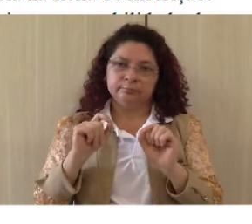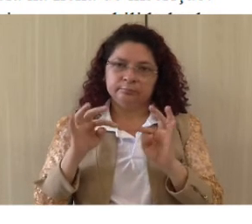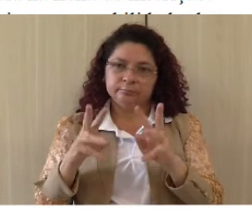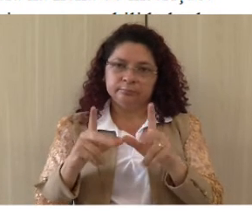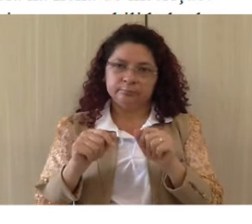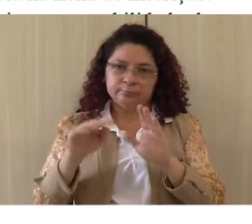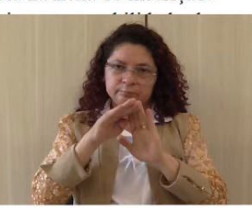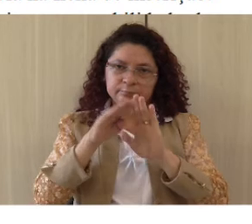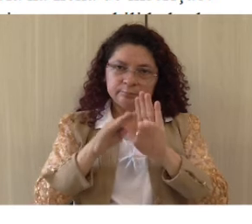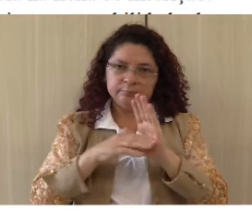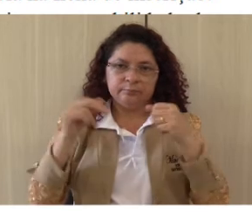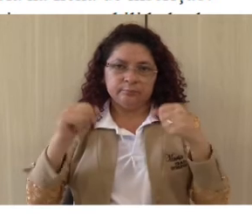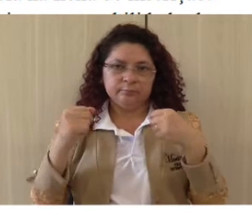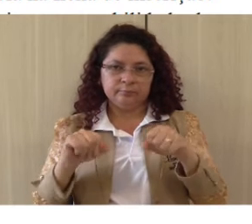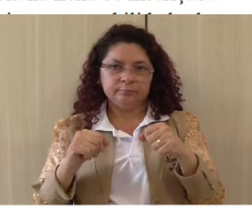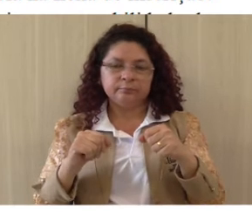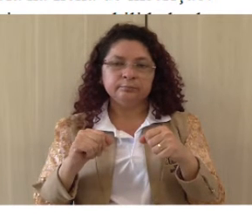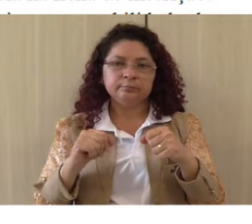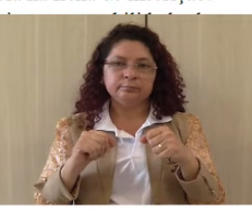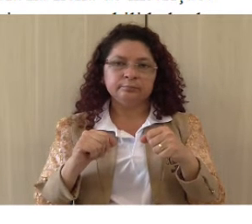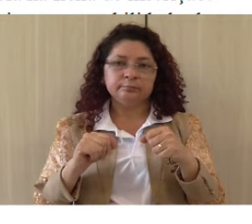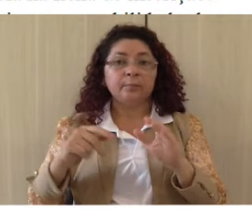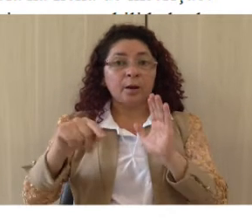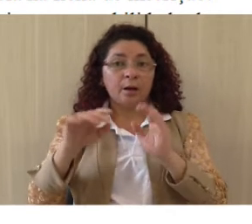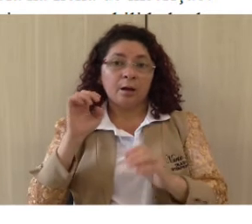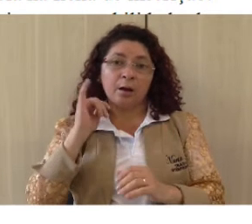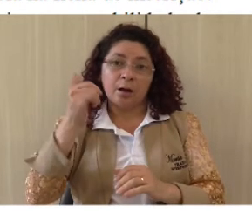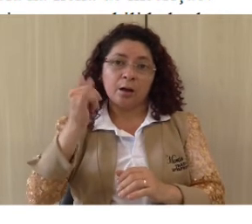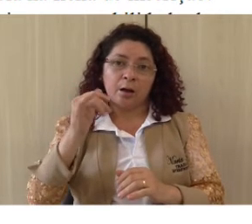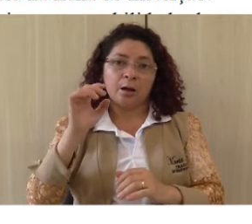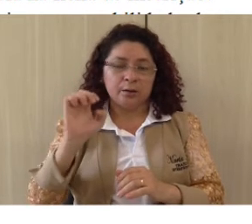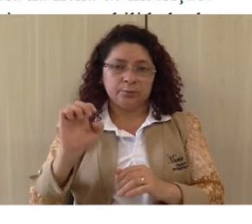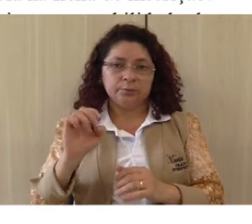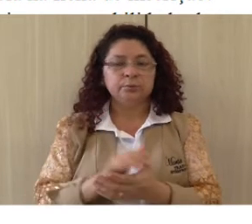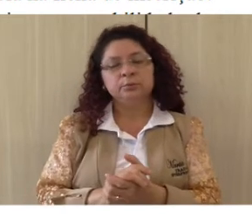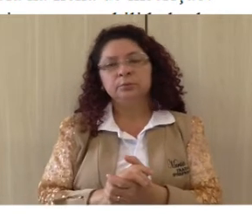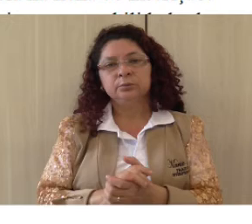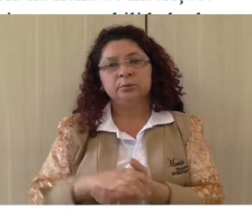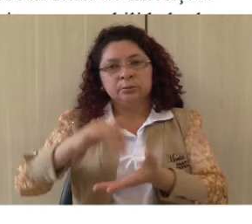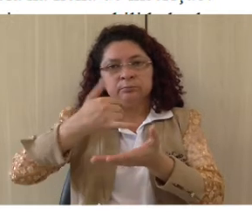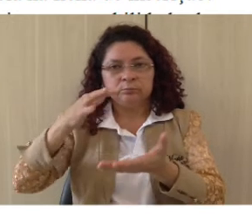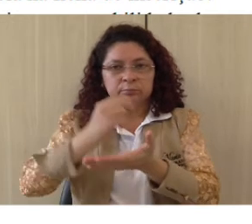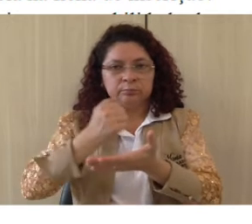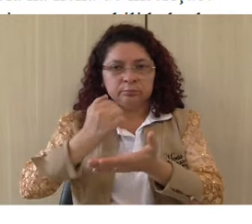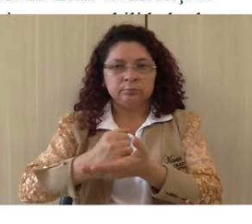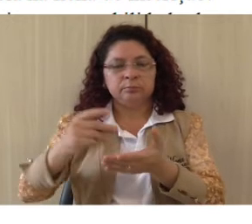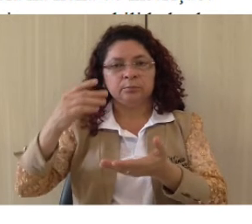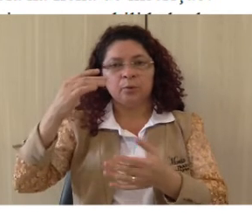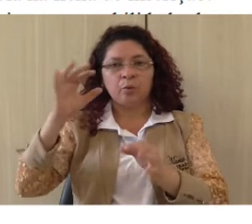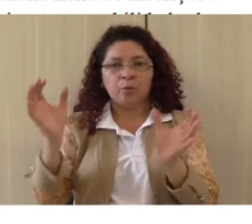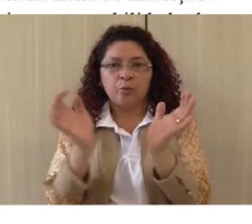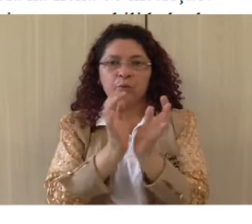os requisitos necessários previstos neste edital serão homologadas pela comissão do processo.